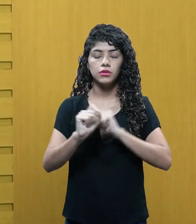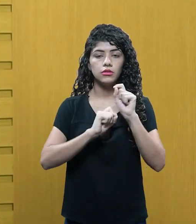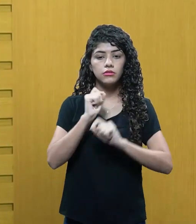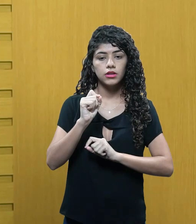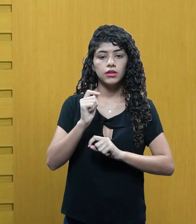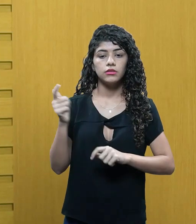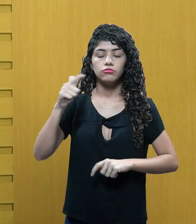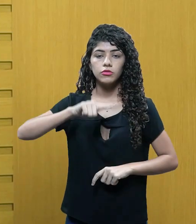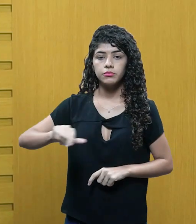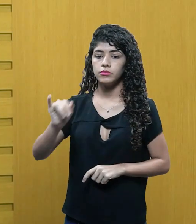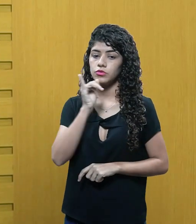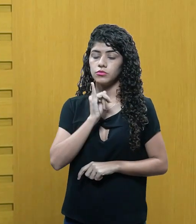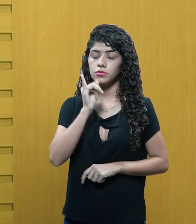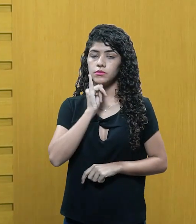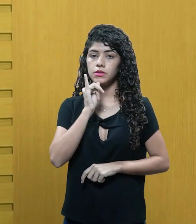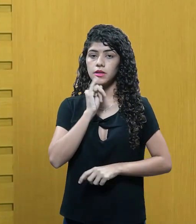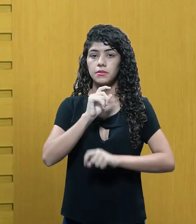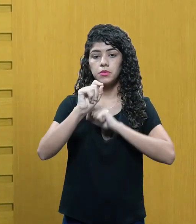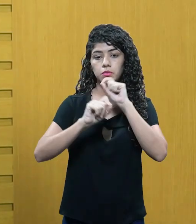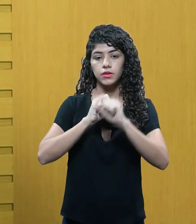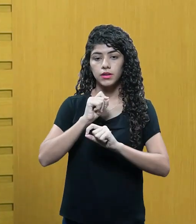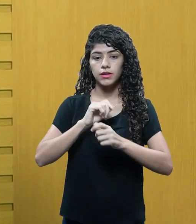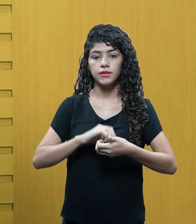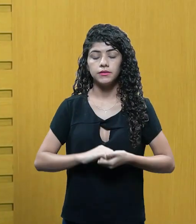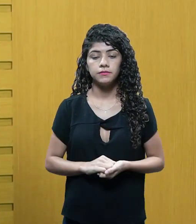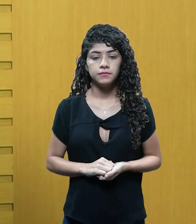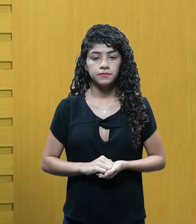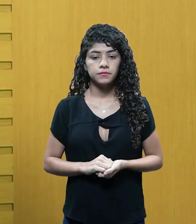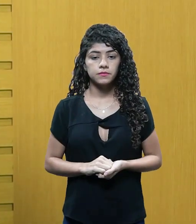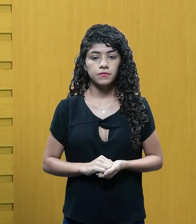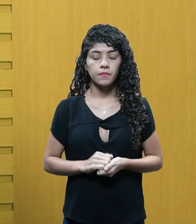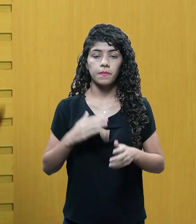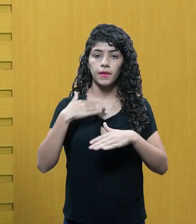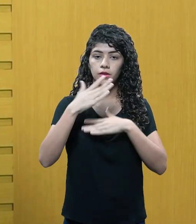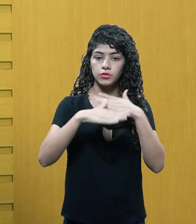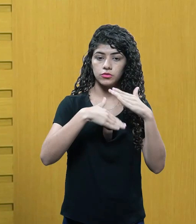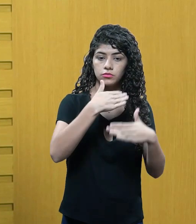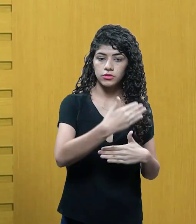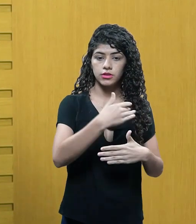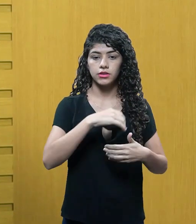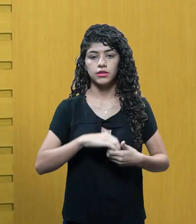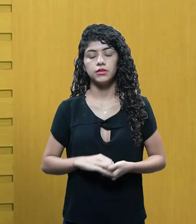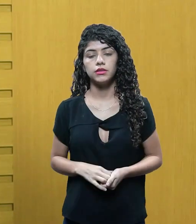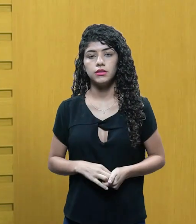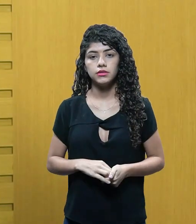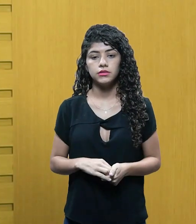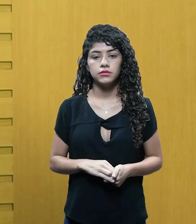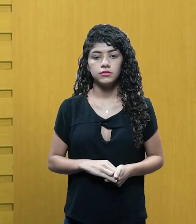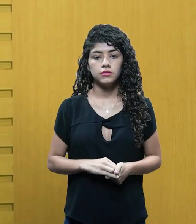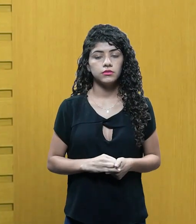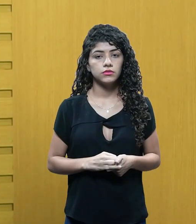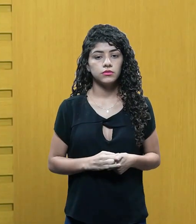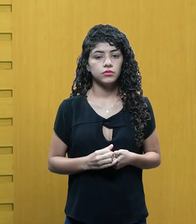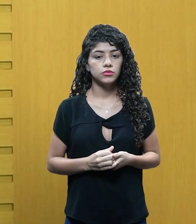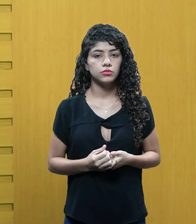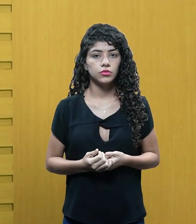capturação, tomando de novo como exemplo a Ana Miller, no processo dela,